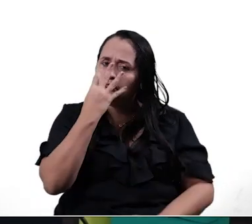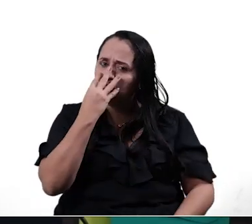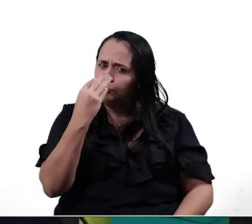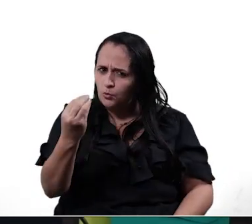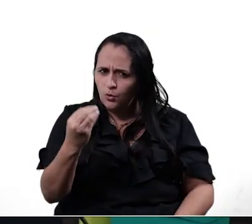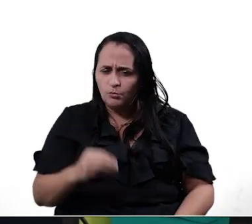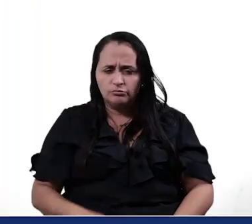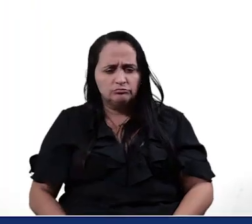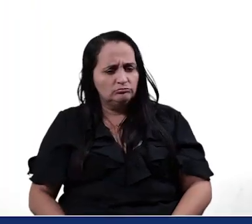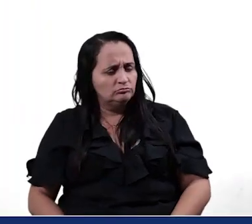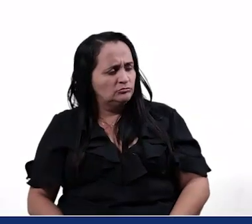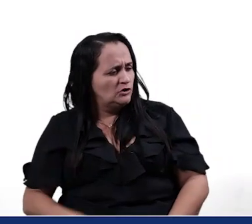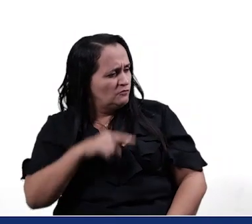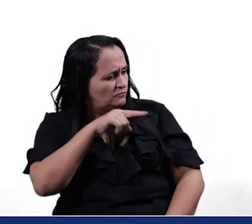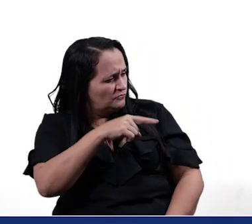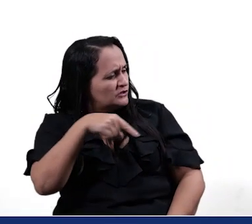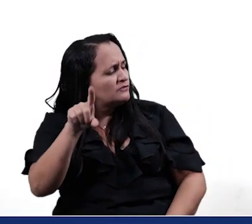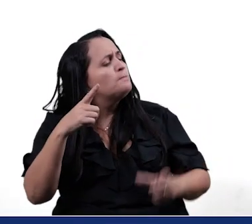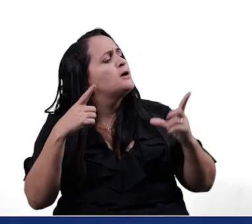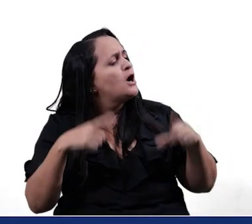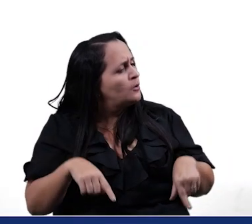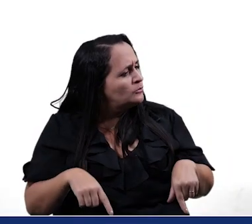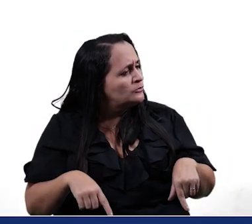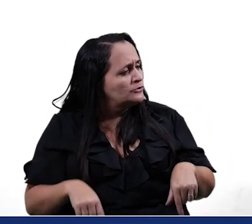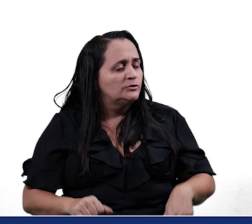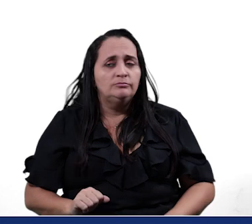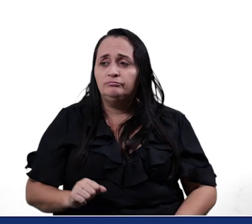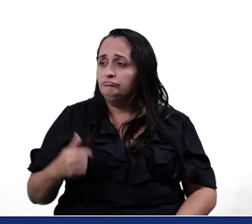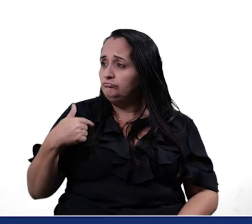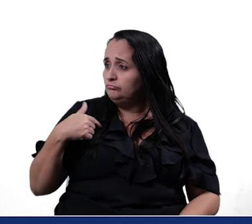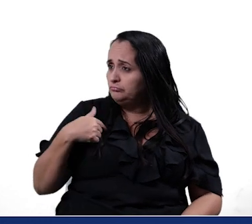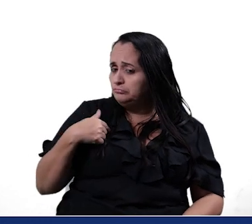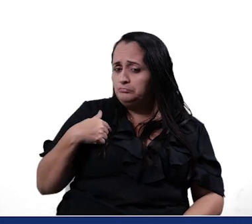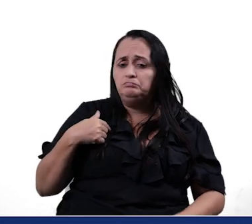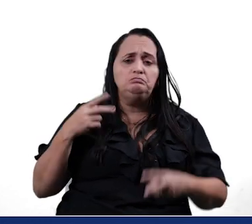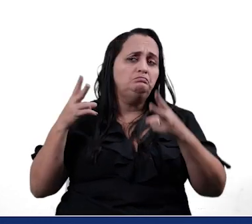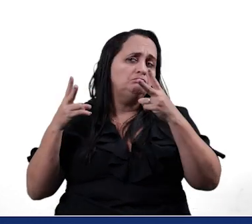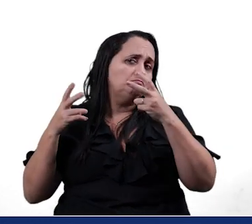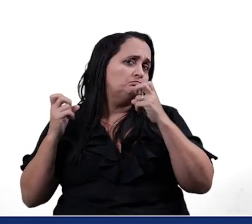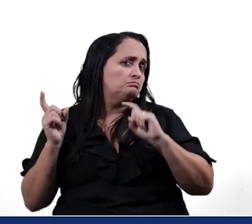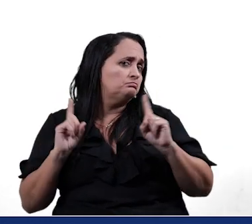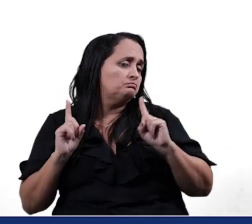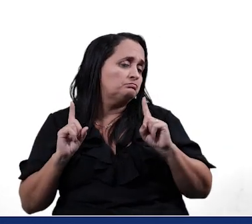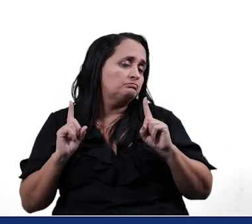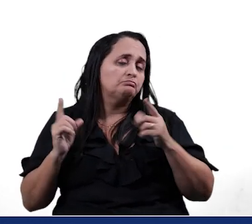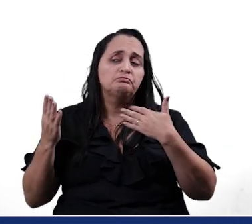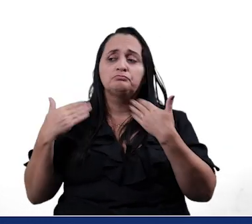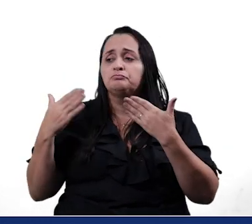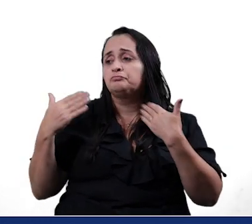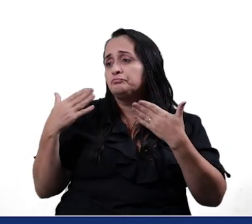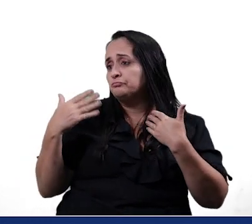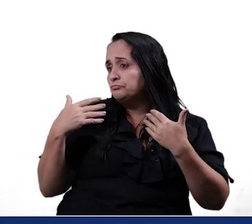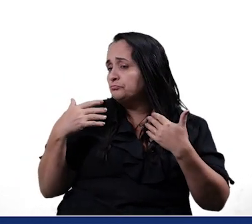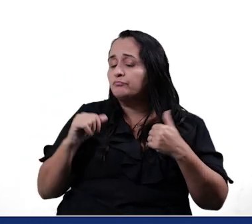conversa com ela e pergunta para onde que ela vai. Aí Chapeuzinho, sem perceber a malícia do lobo, cai na conversa